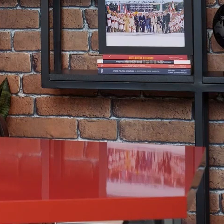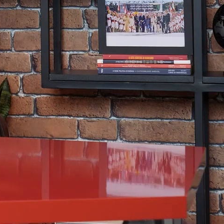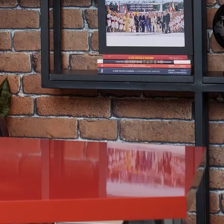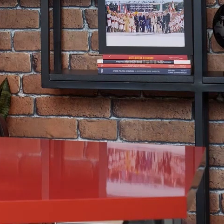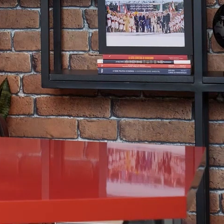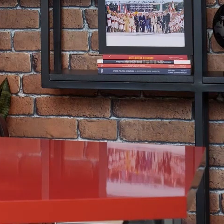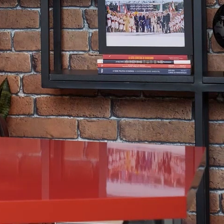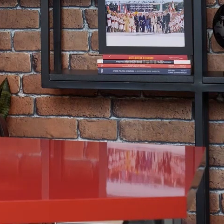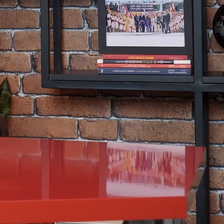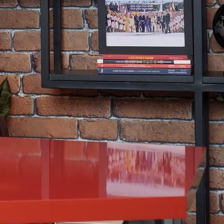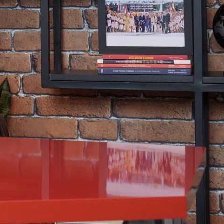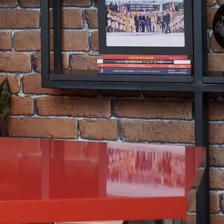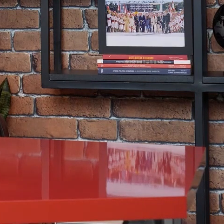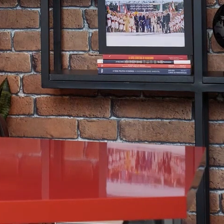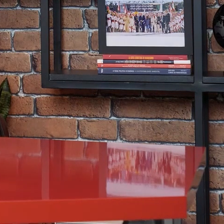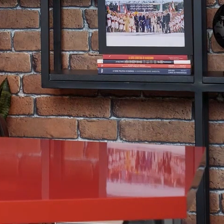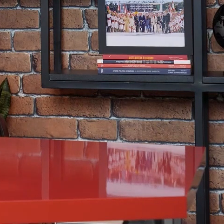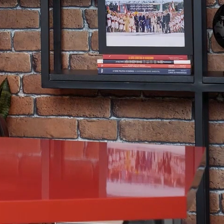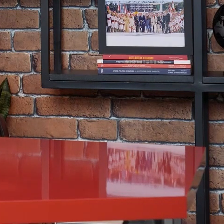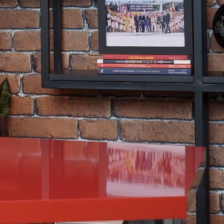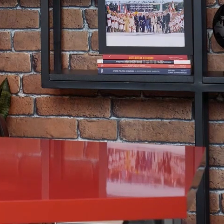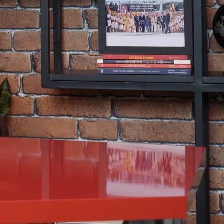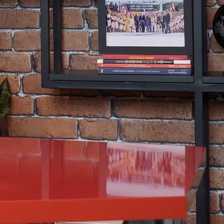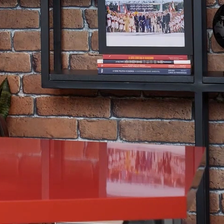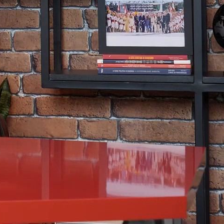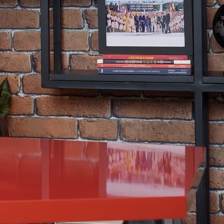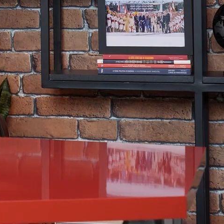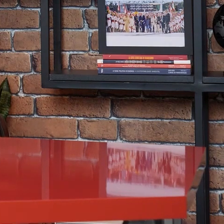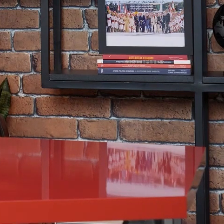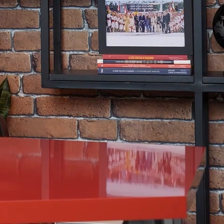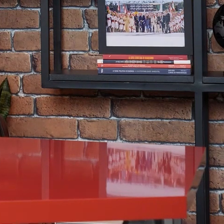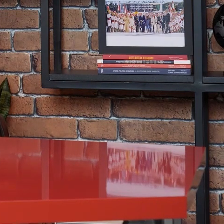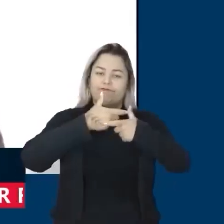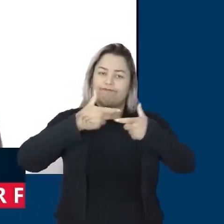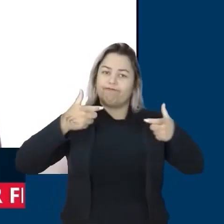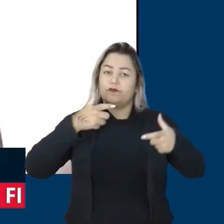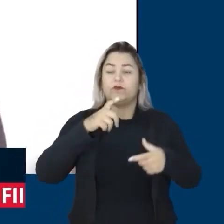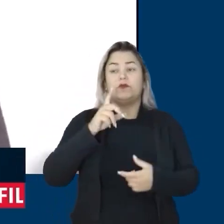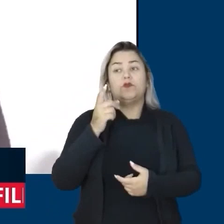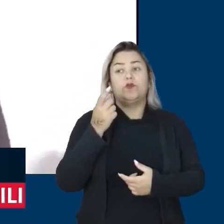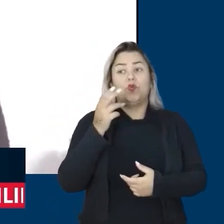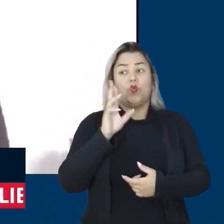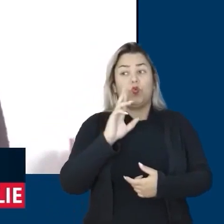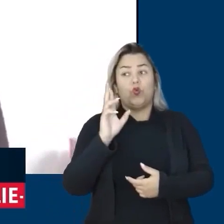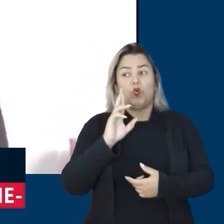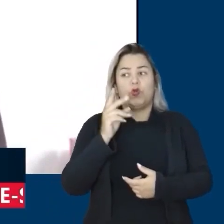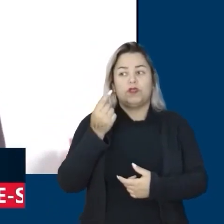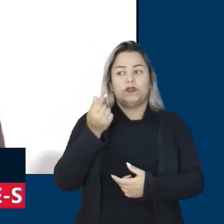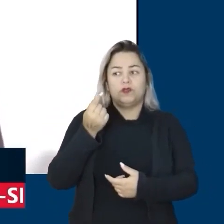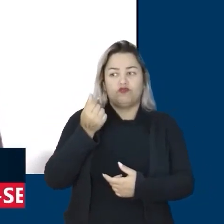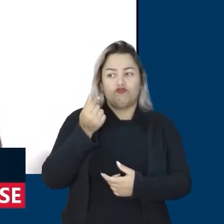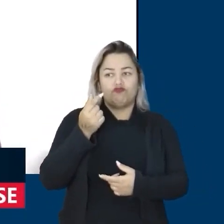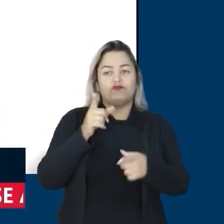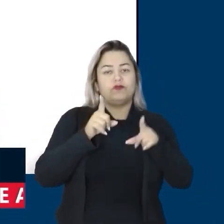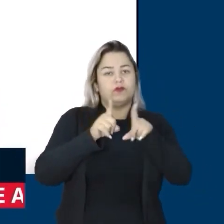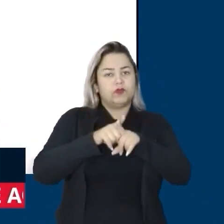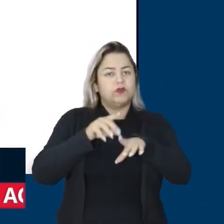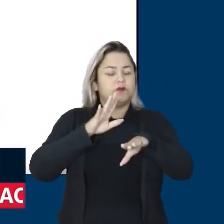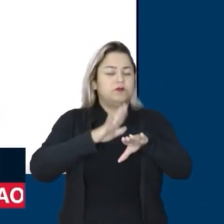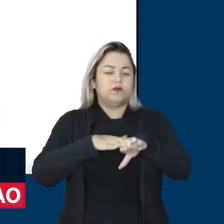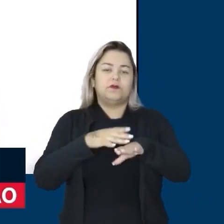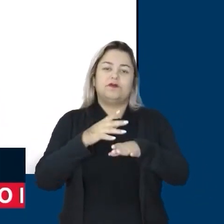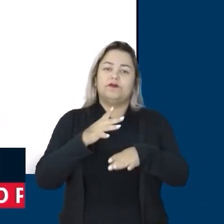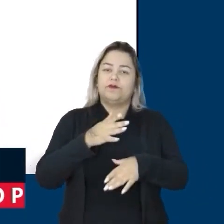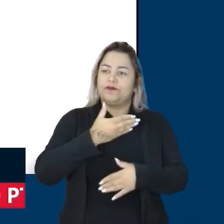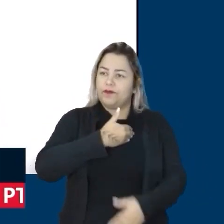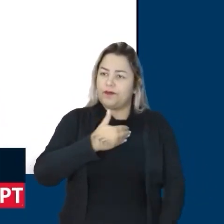na prática, essa taxa tem afetado o desenvolvimento da economia do país. Quanto mais alta a taxa de juros, mais o governo